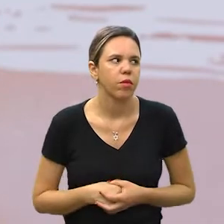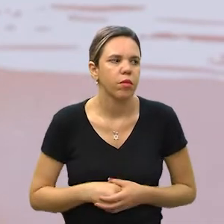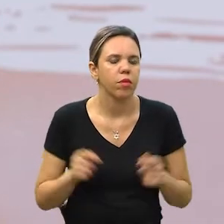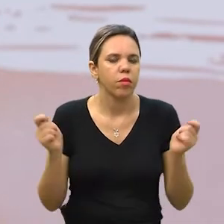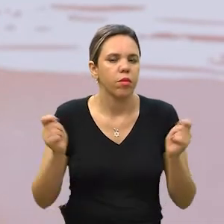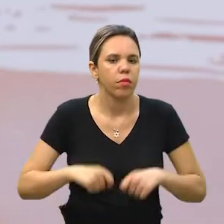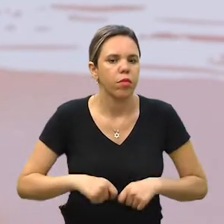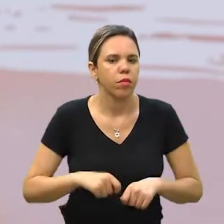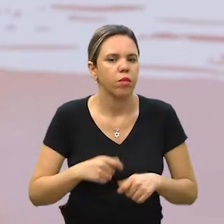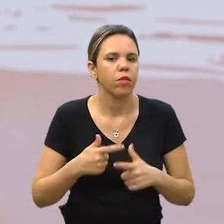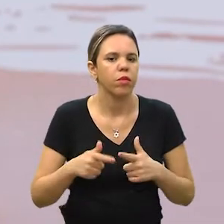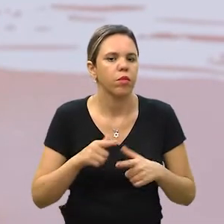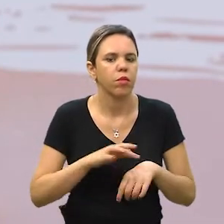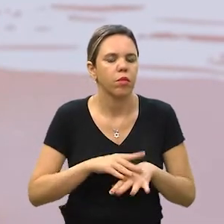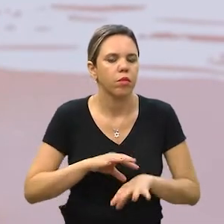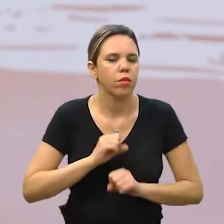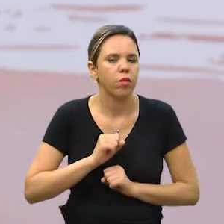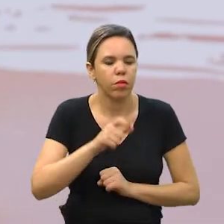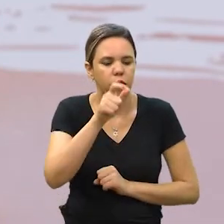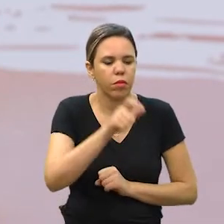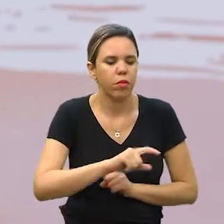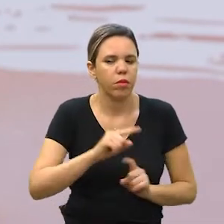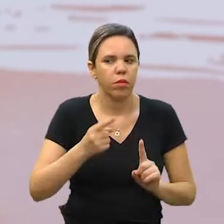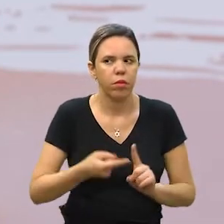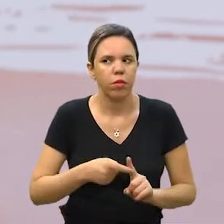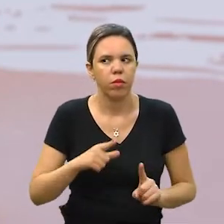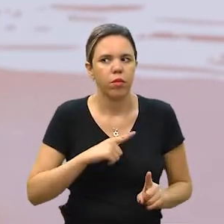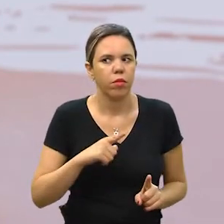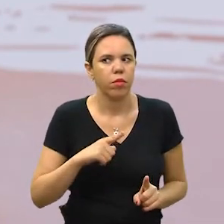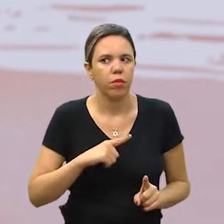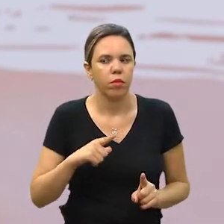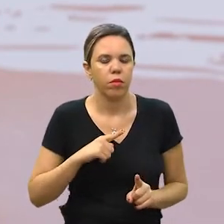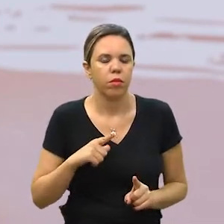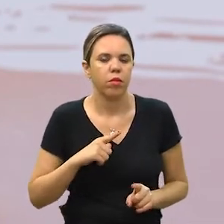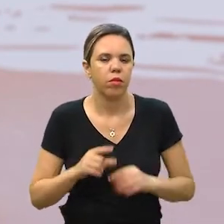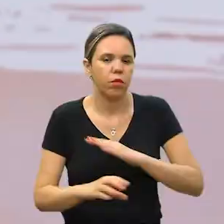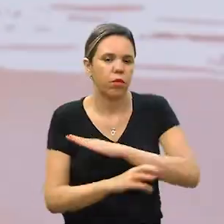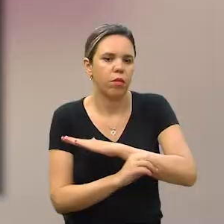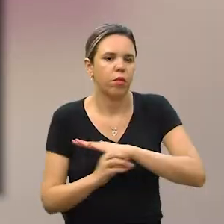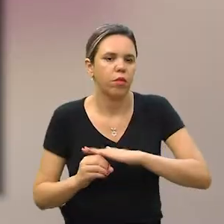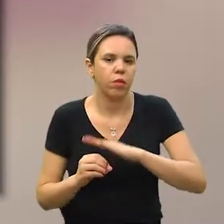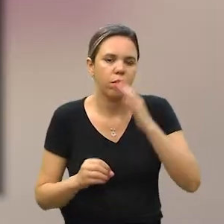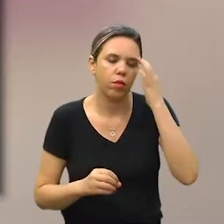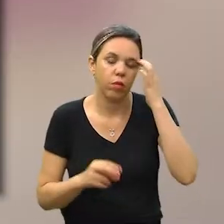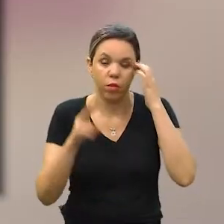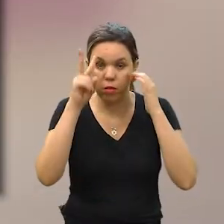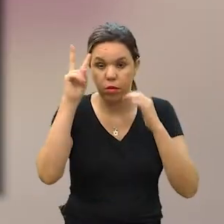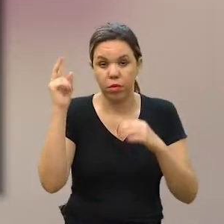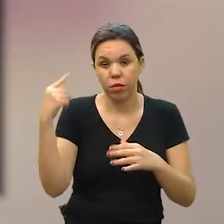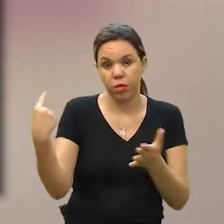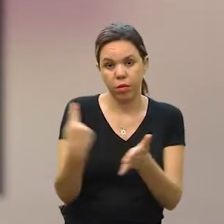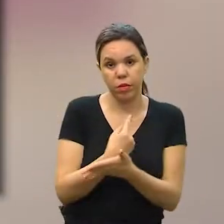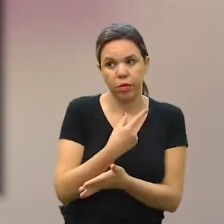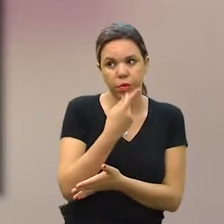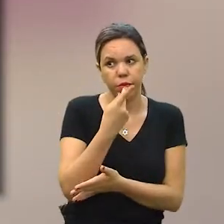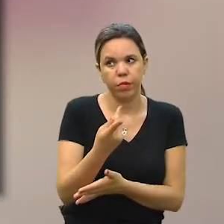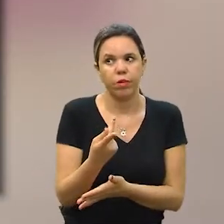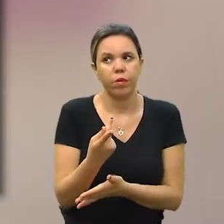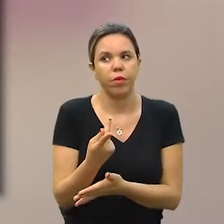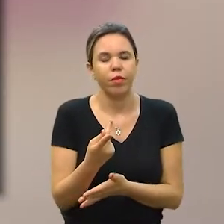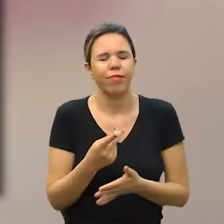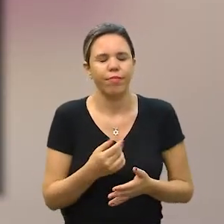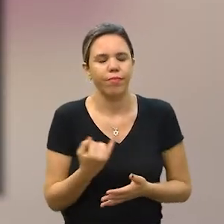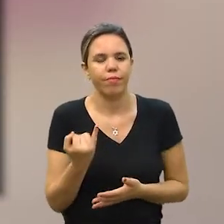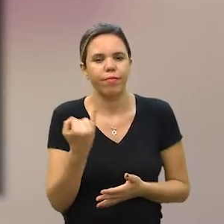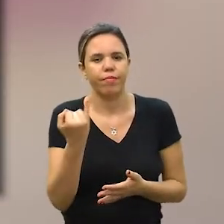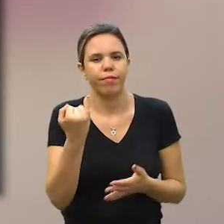É possível ficar com sequela? A pessoa grávida que teve trombose? Então, lembra que você me perguntou, Venina? Não